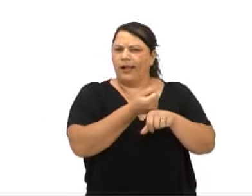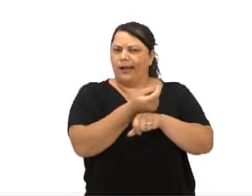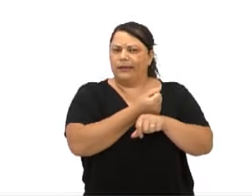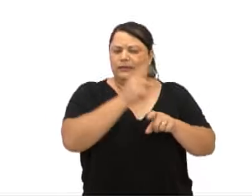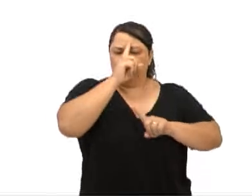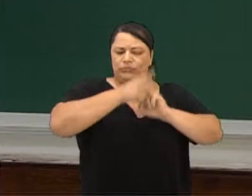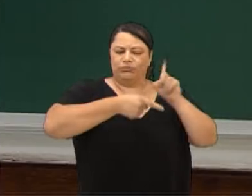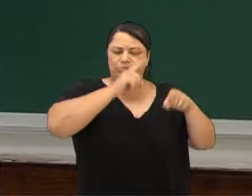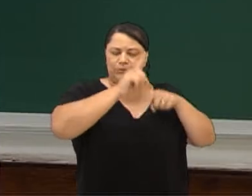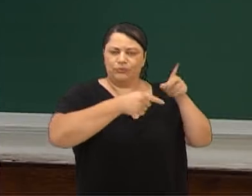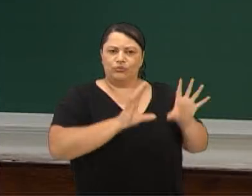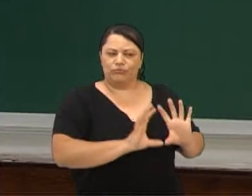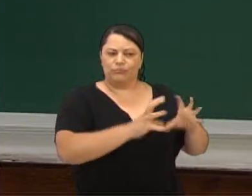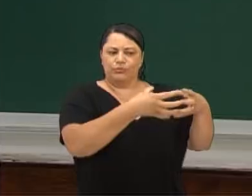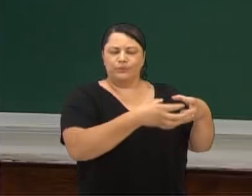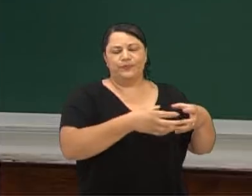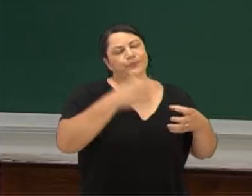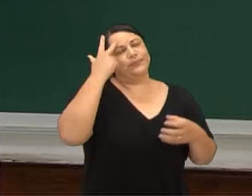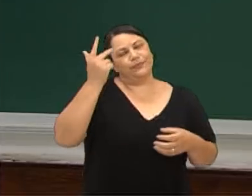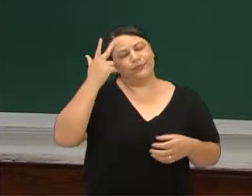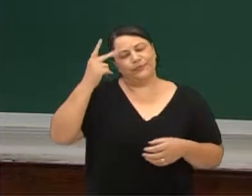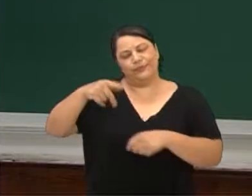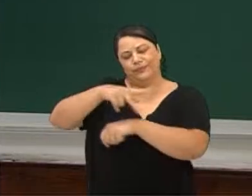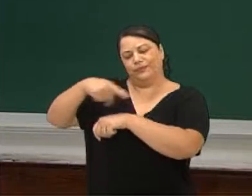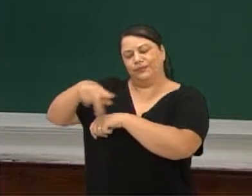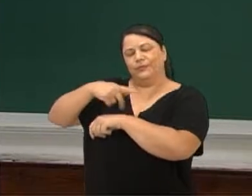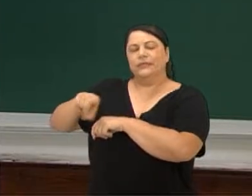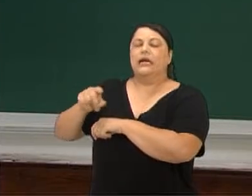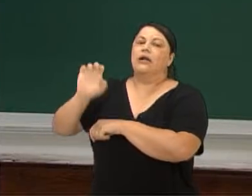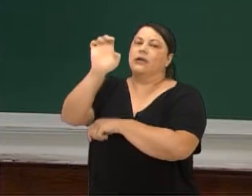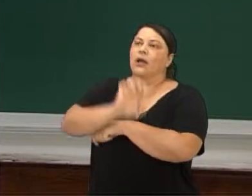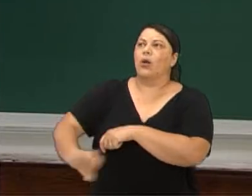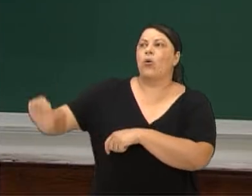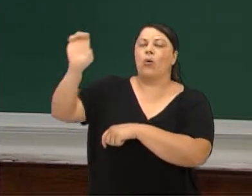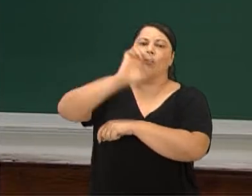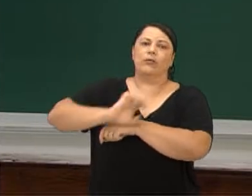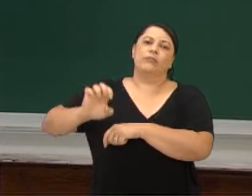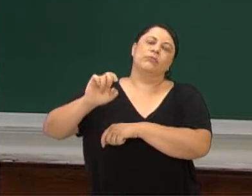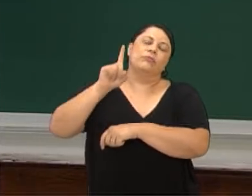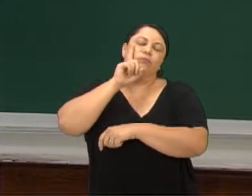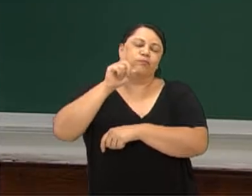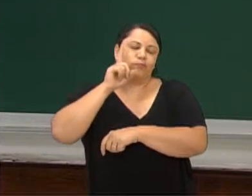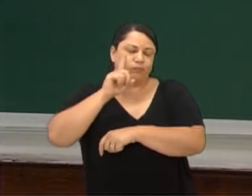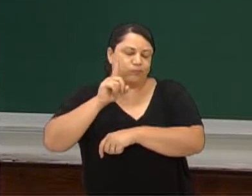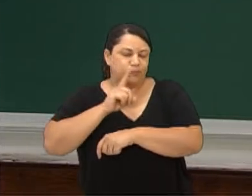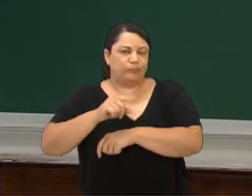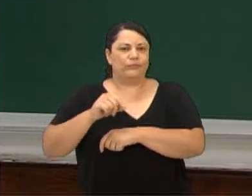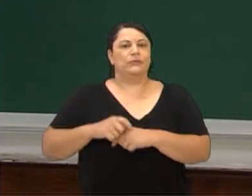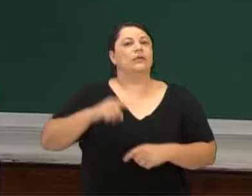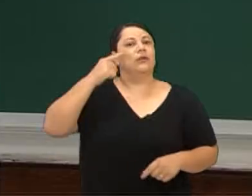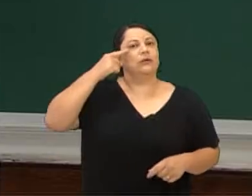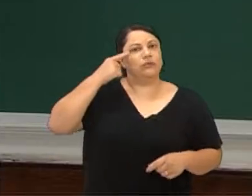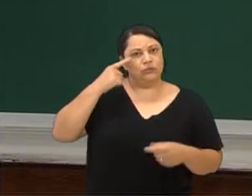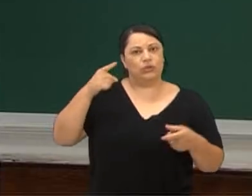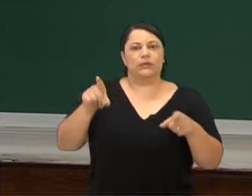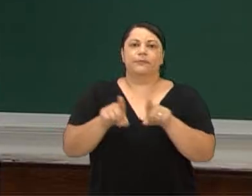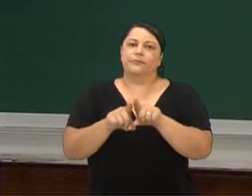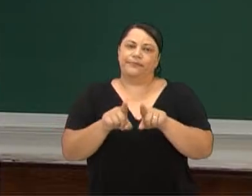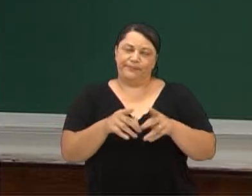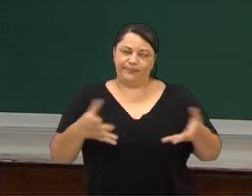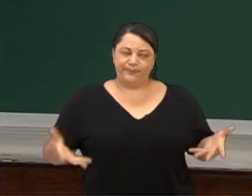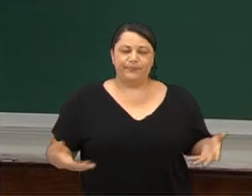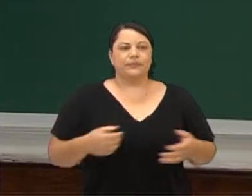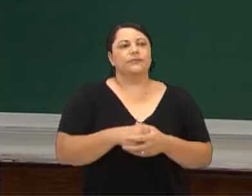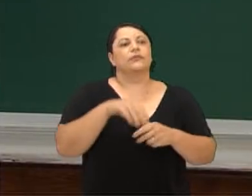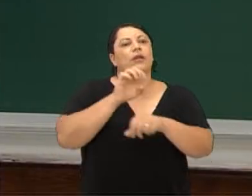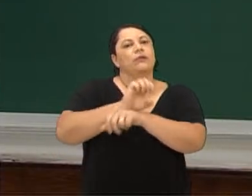países, principalmente, gente, na Europa, nos Estados Unidos e no Japão. E olha só, os estados monopolistas